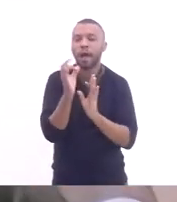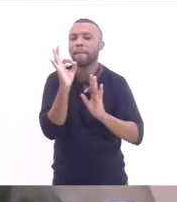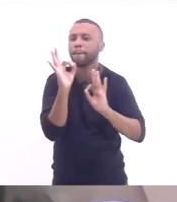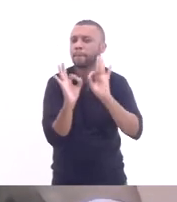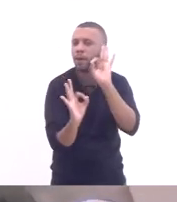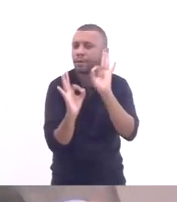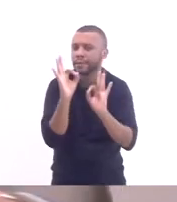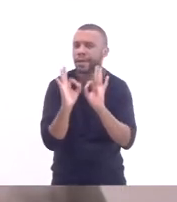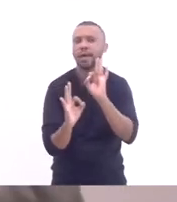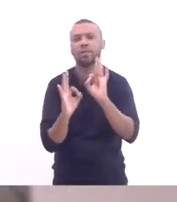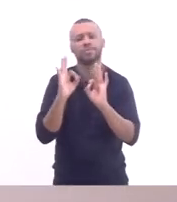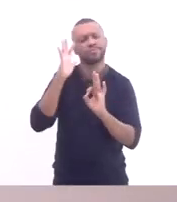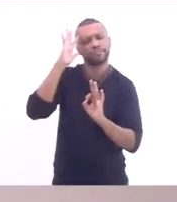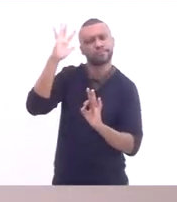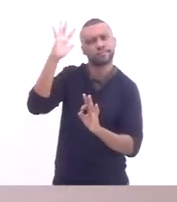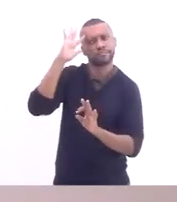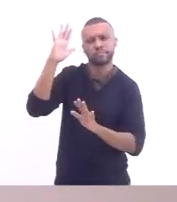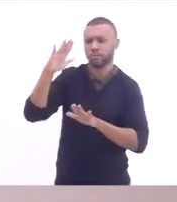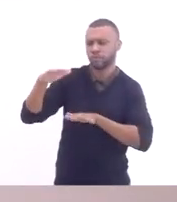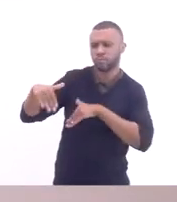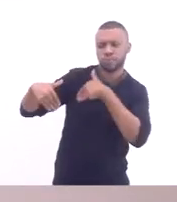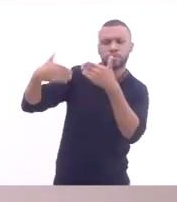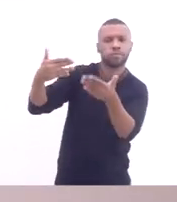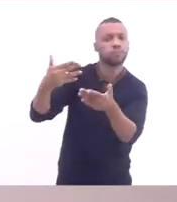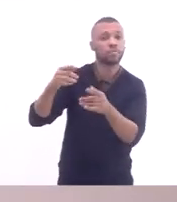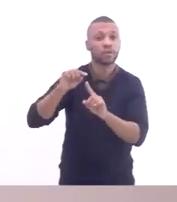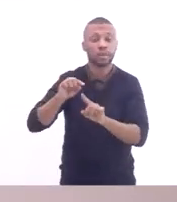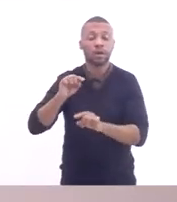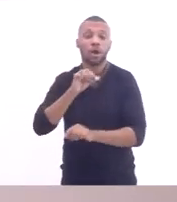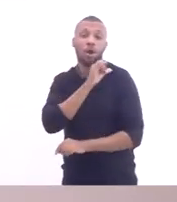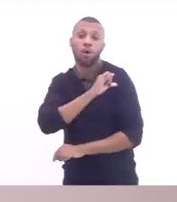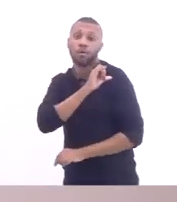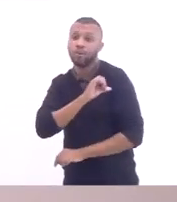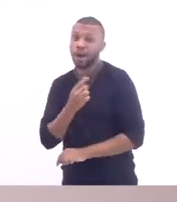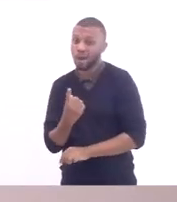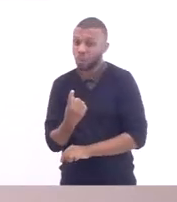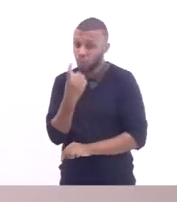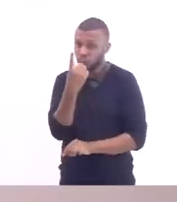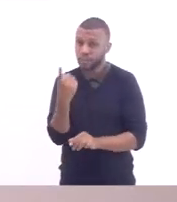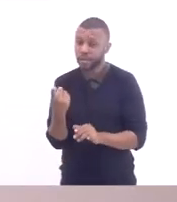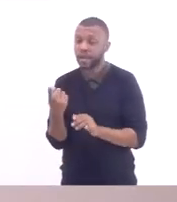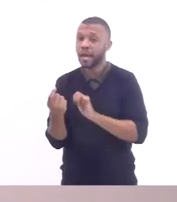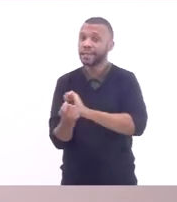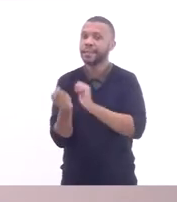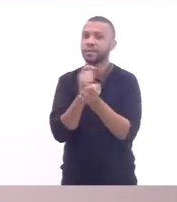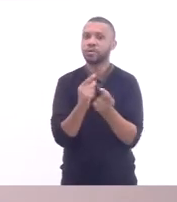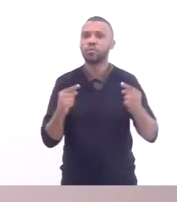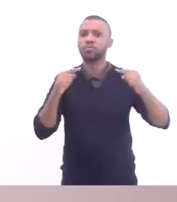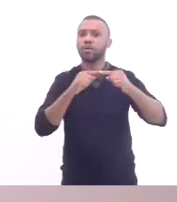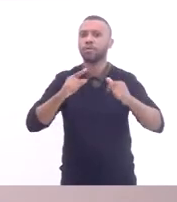de desenvolvimento, haja vista que o Rio de Janeiro era o único que tinha entrado no primeiro regime e conseguiu